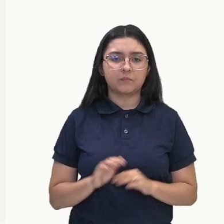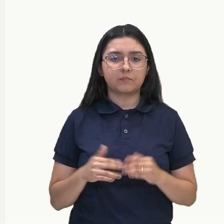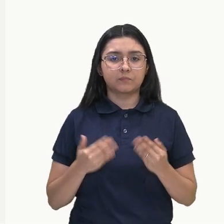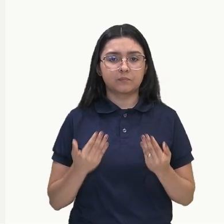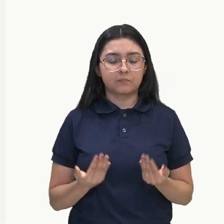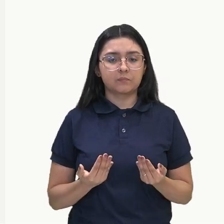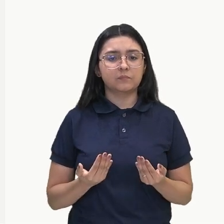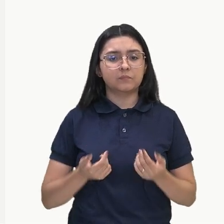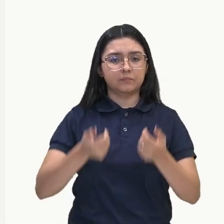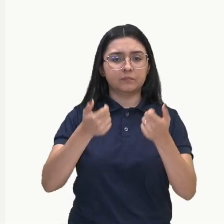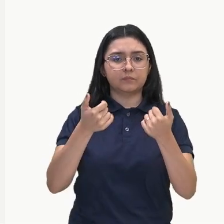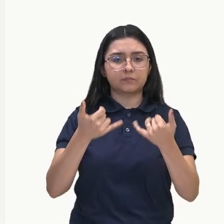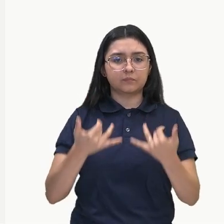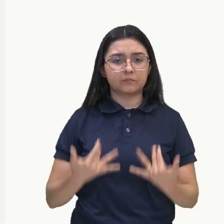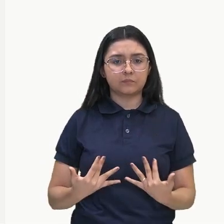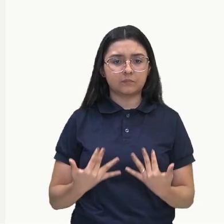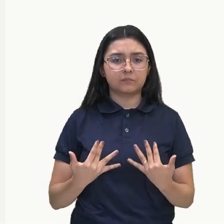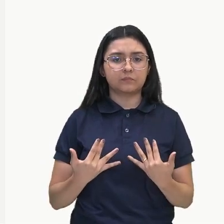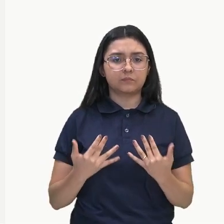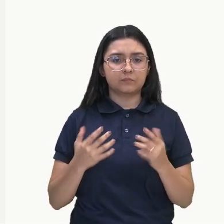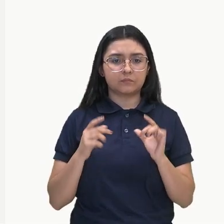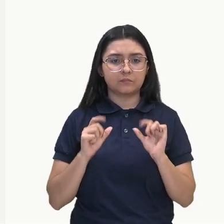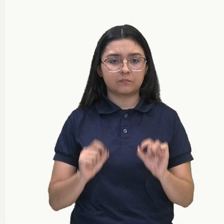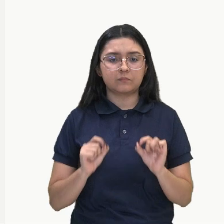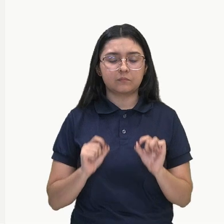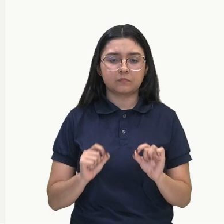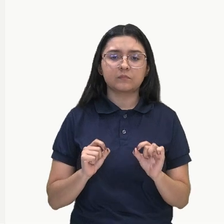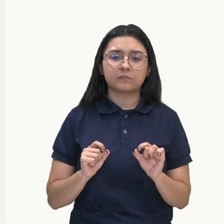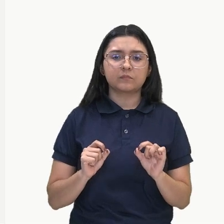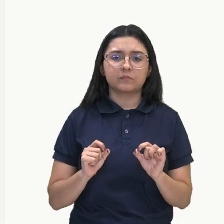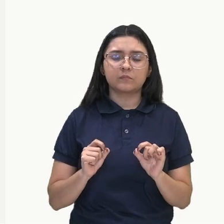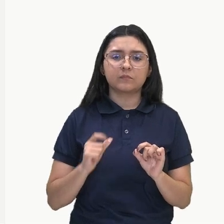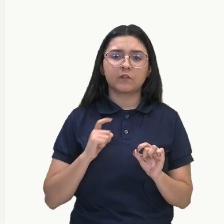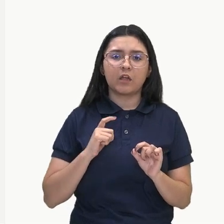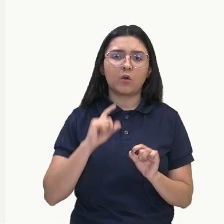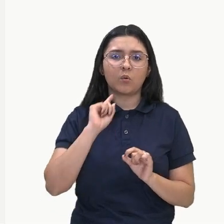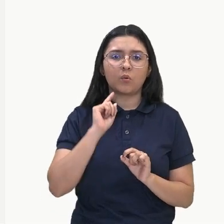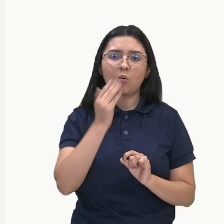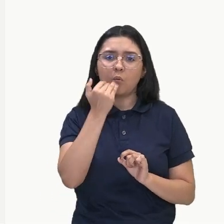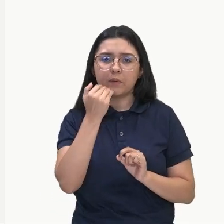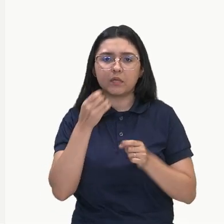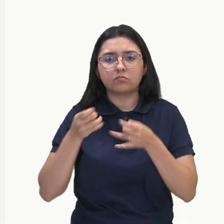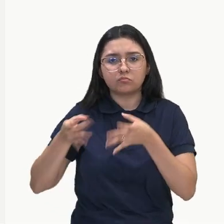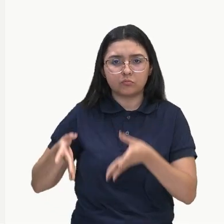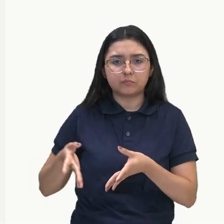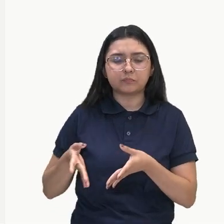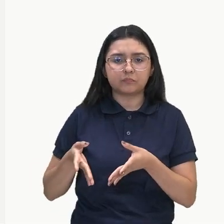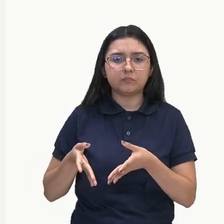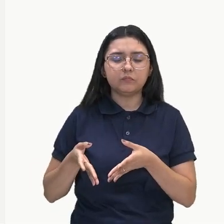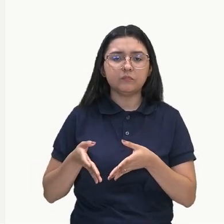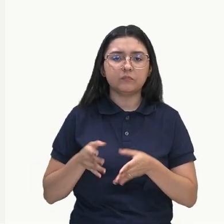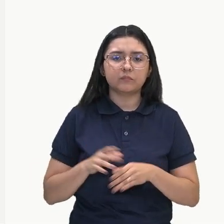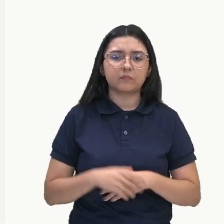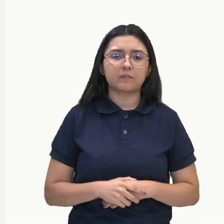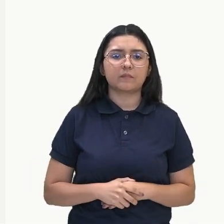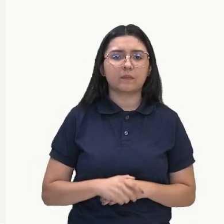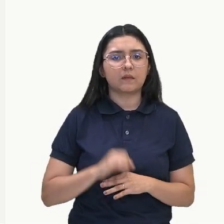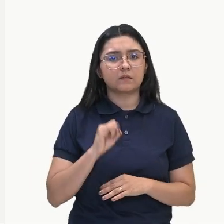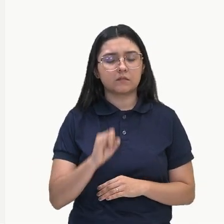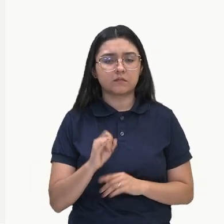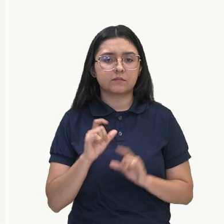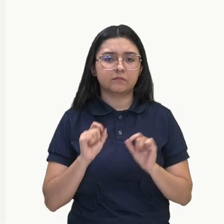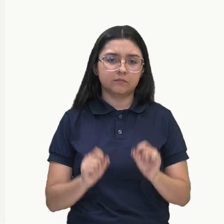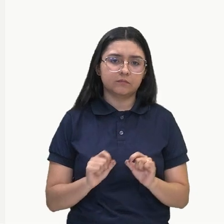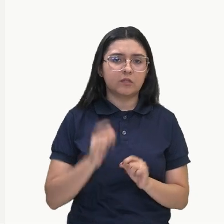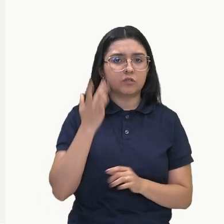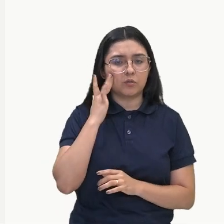pelo que eu comentei para vocês já observaram que a gente estava falando sobre desperdício, não é verdade? Então, quem suspeitou desta opção é a letra